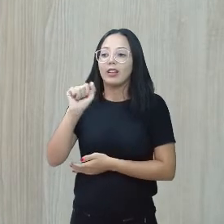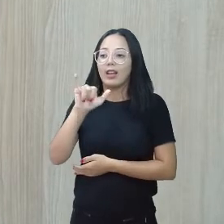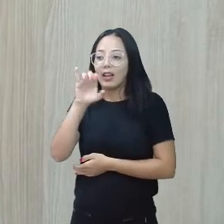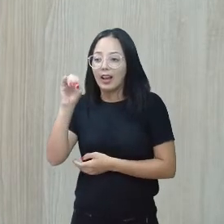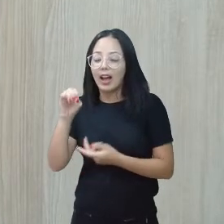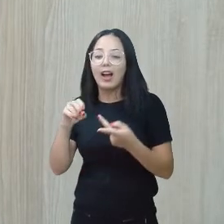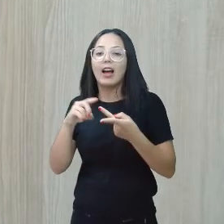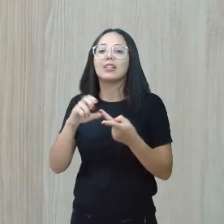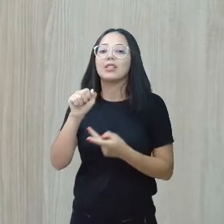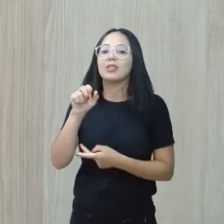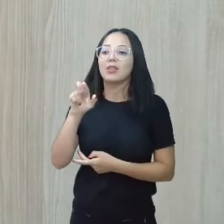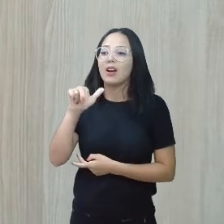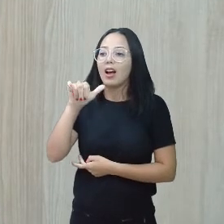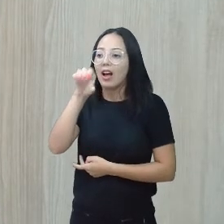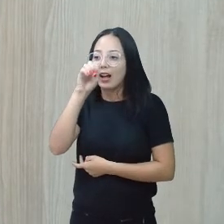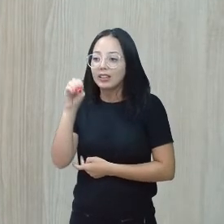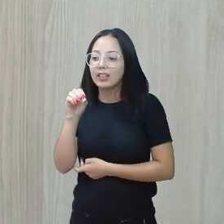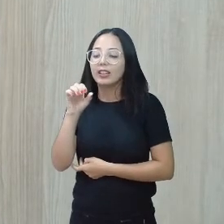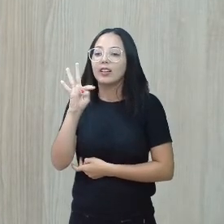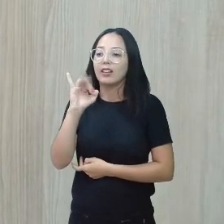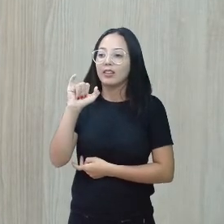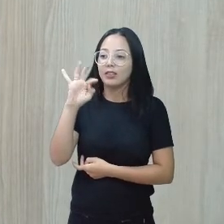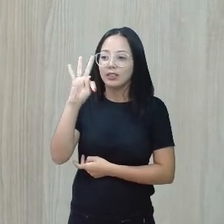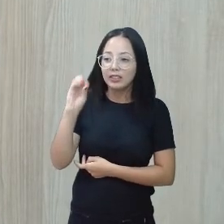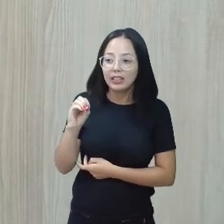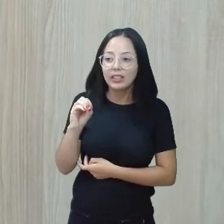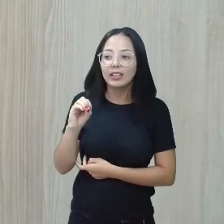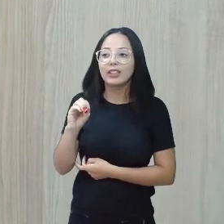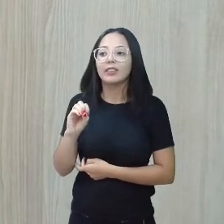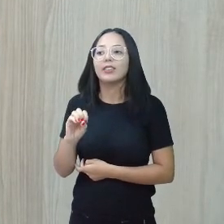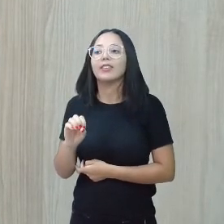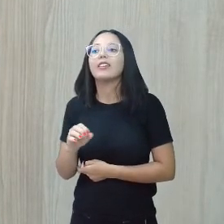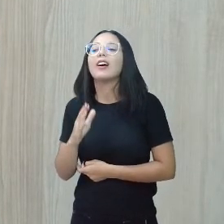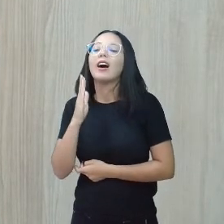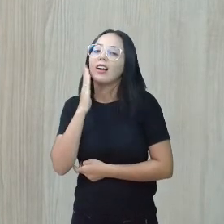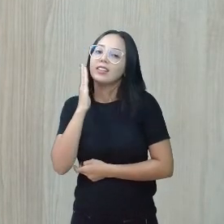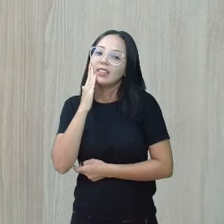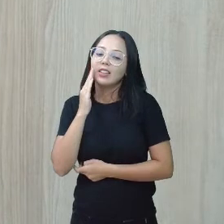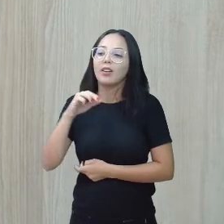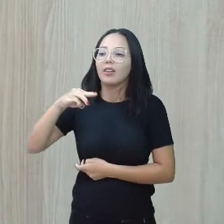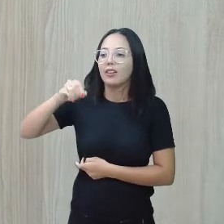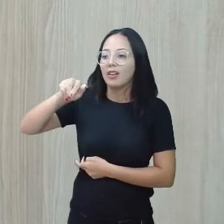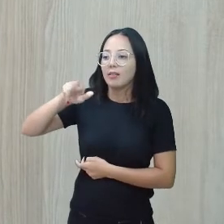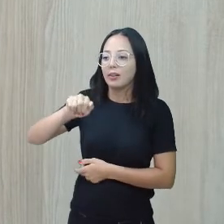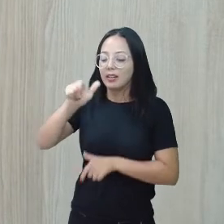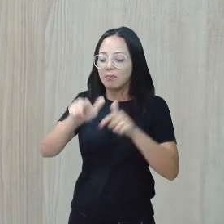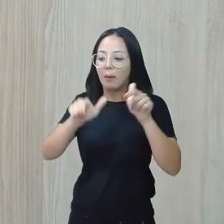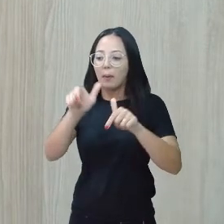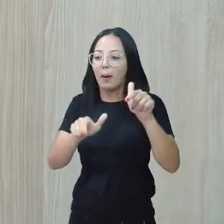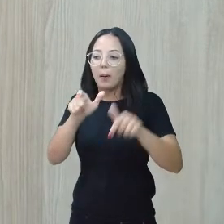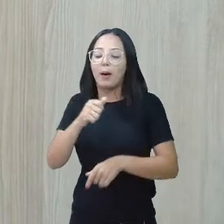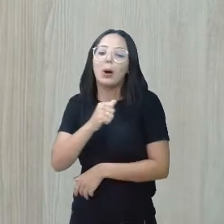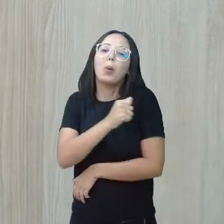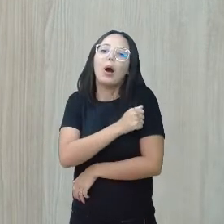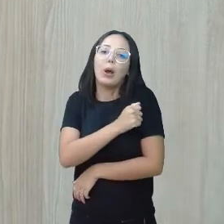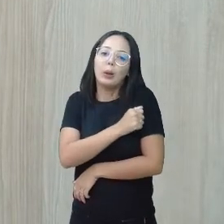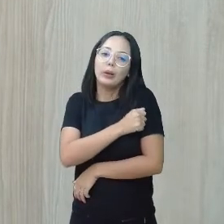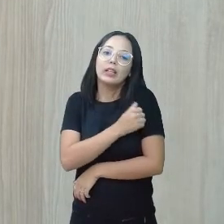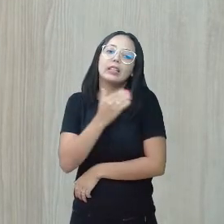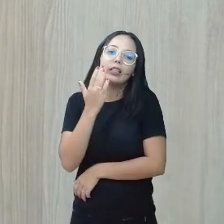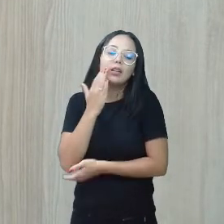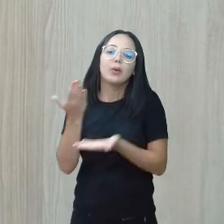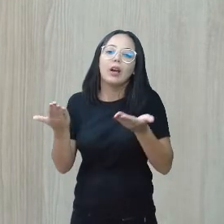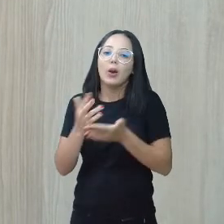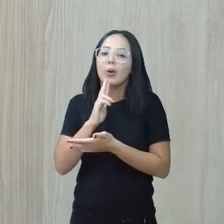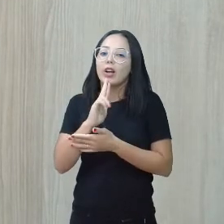Adriano, Caroline, Tito, e aí Maria, e aí estamos aqui. Cássio